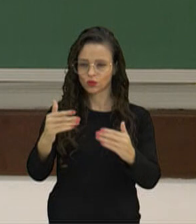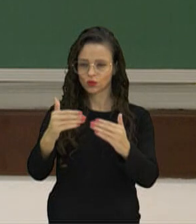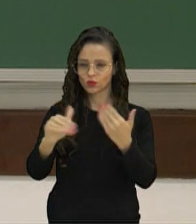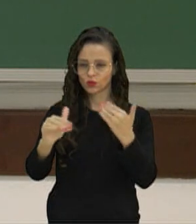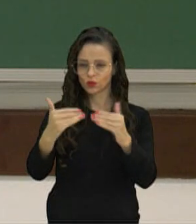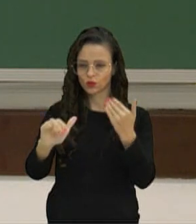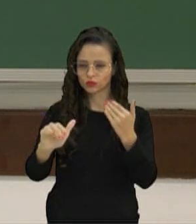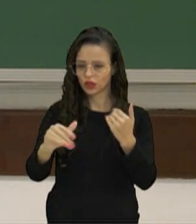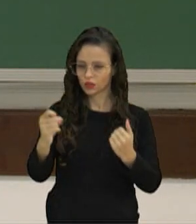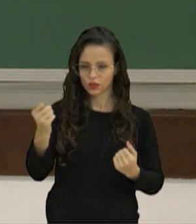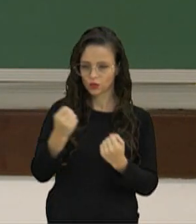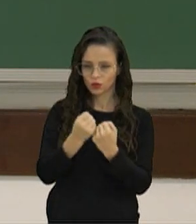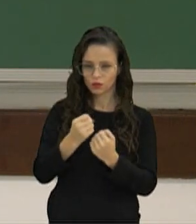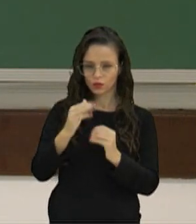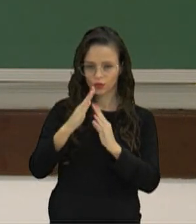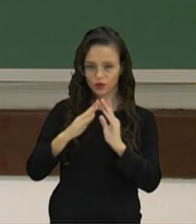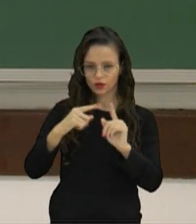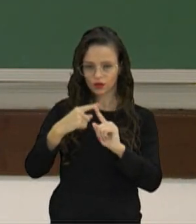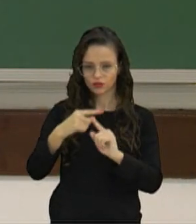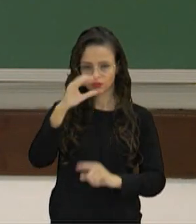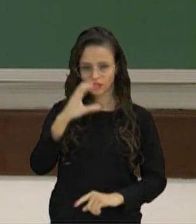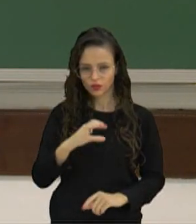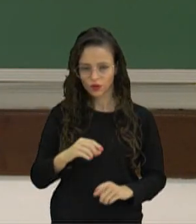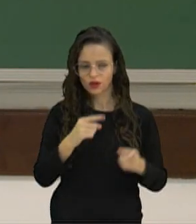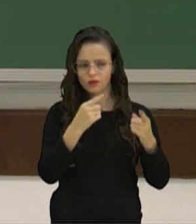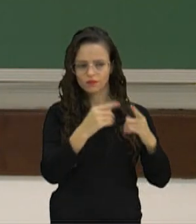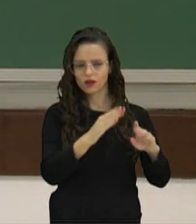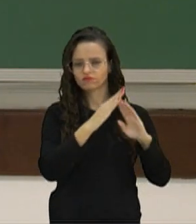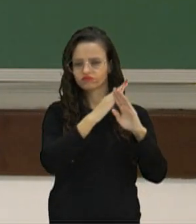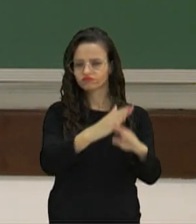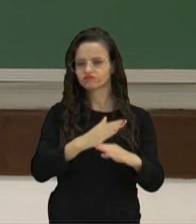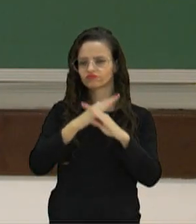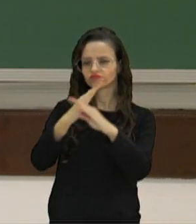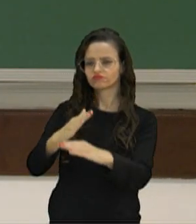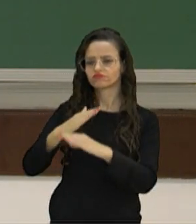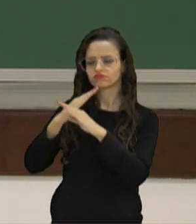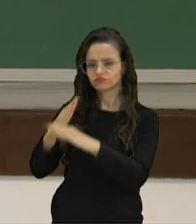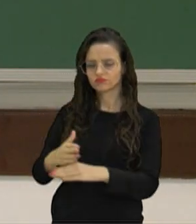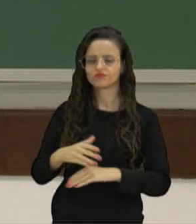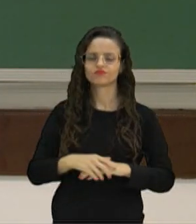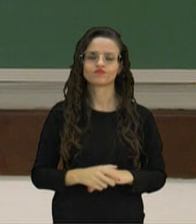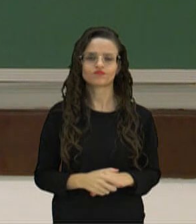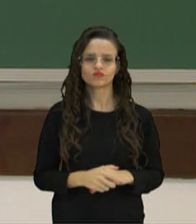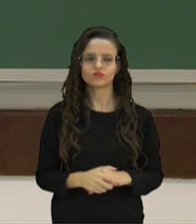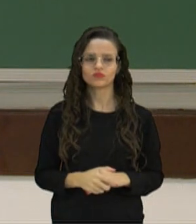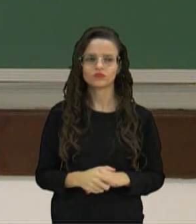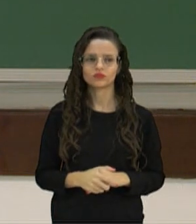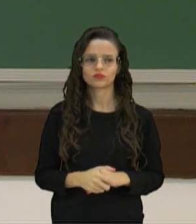se mostravam contraditórios, ali, que se mostravam antagônicos ao cristianismo, né?